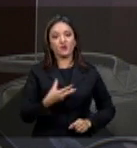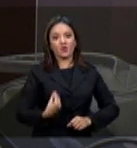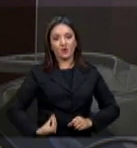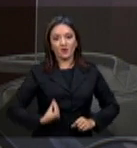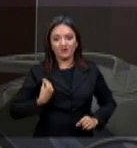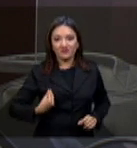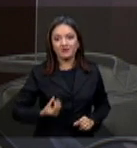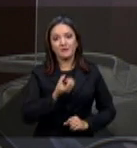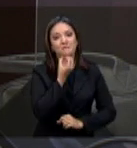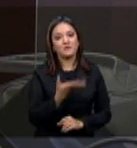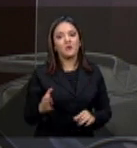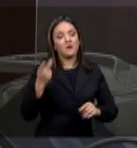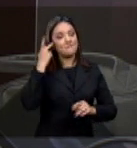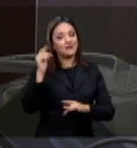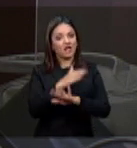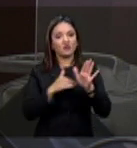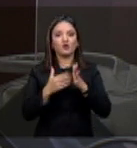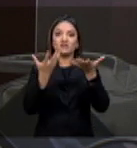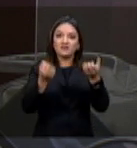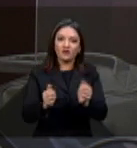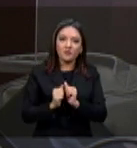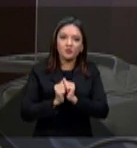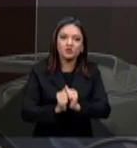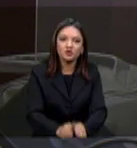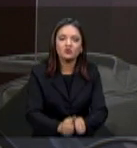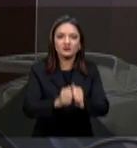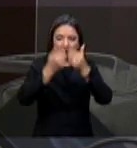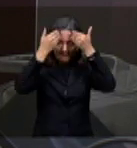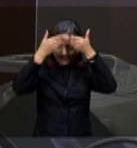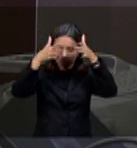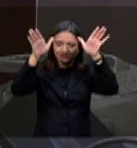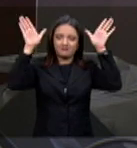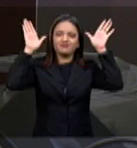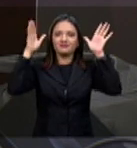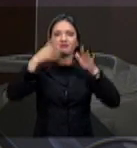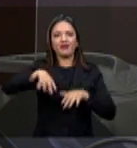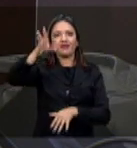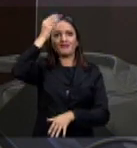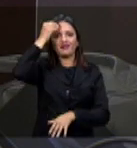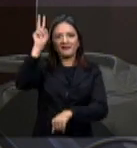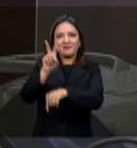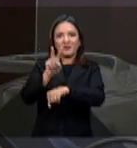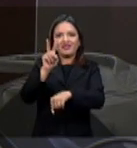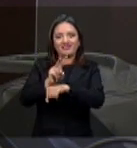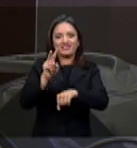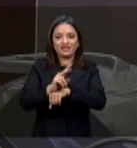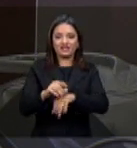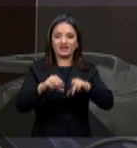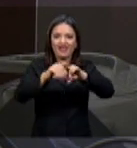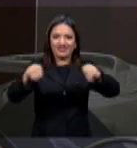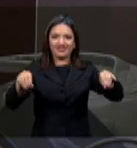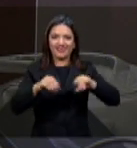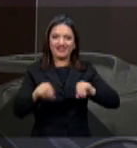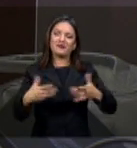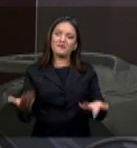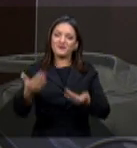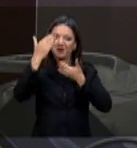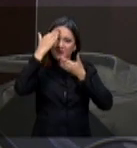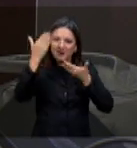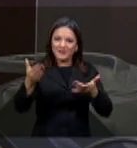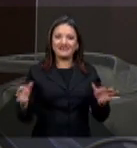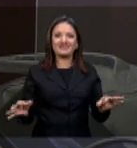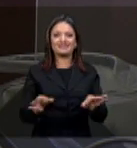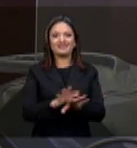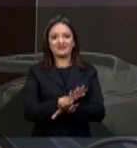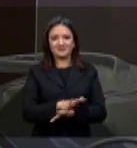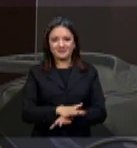todos. Vamos juntas reflorestar mentes para curar a nossa terra. E assim eu finalizo. Muito obrigada, Ninti